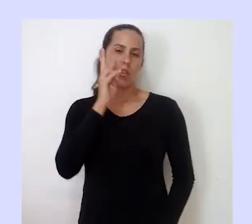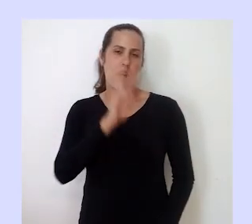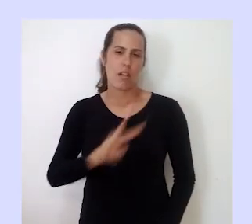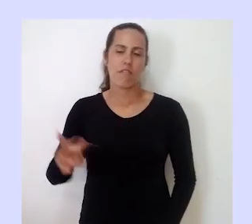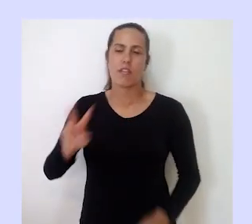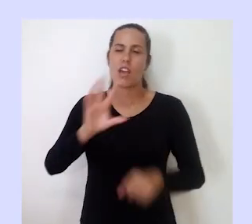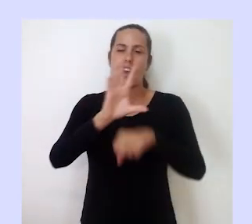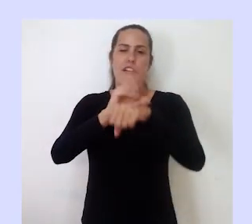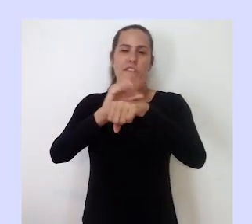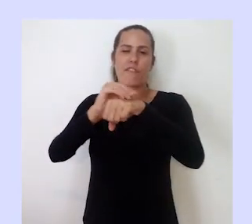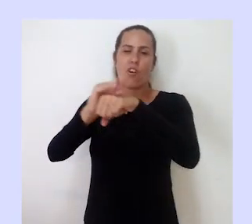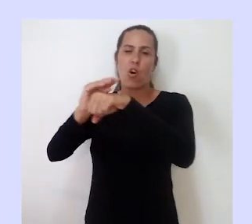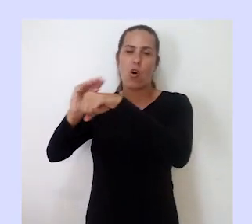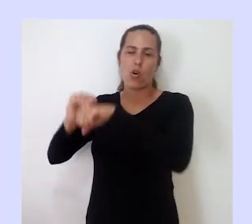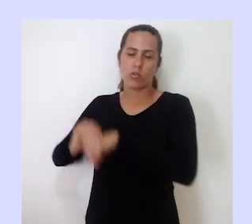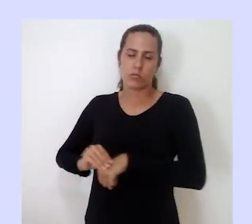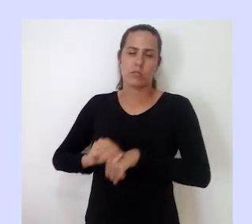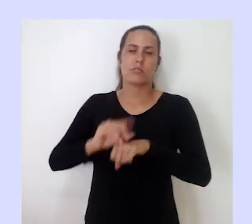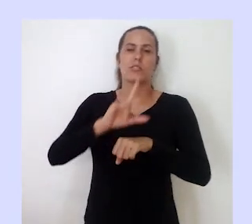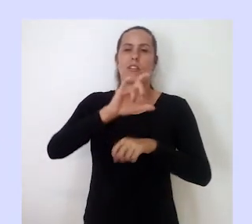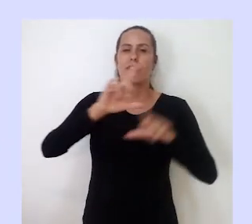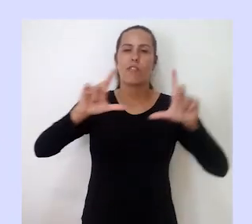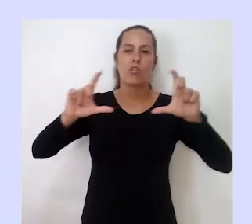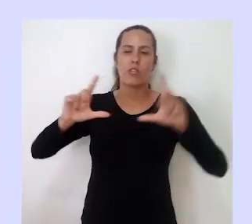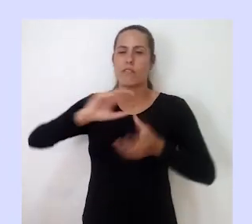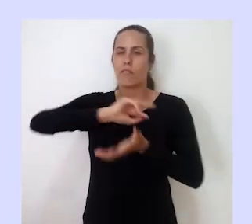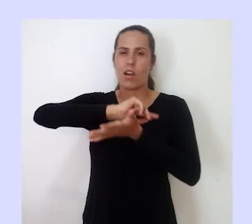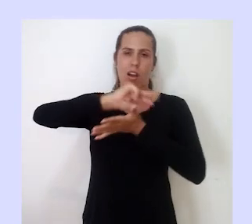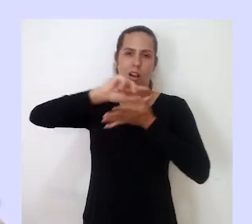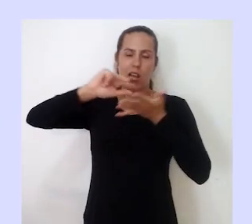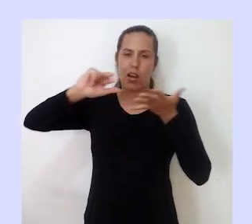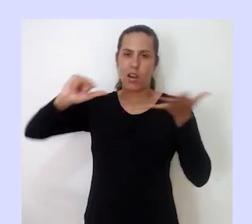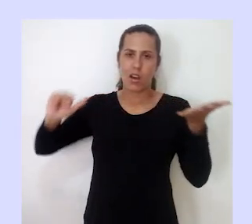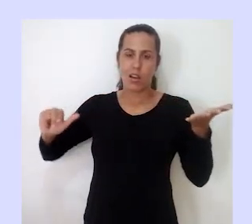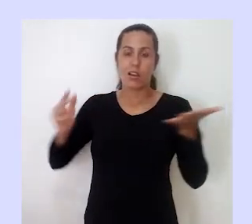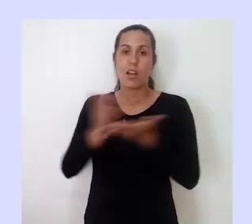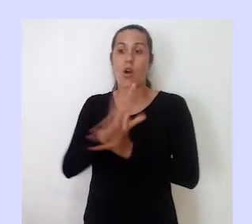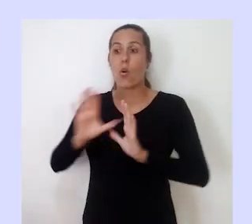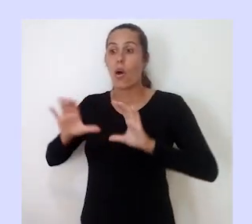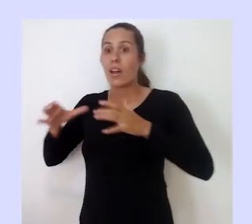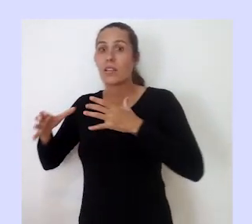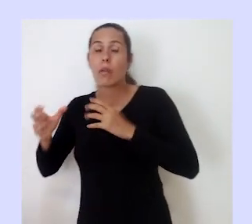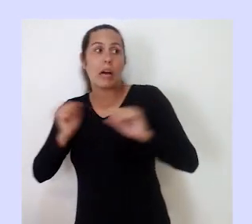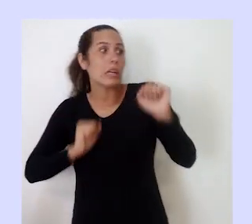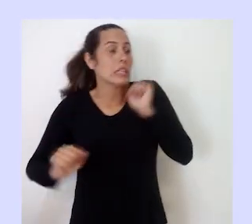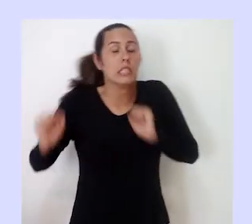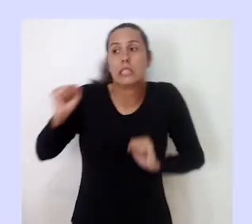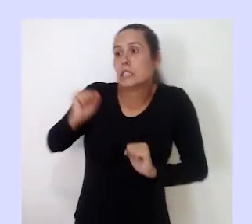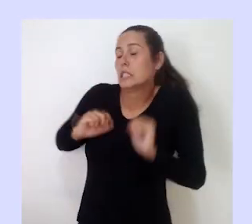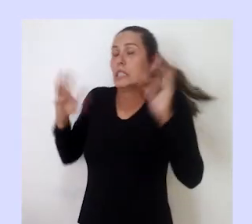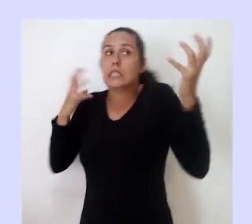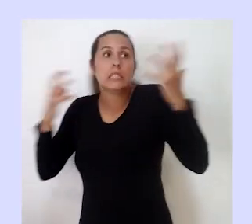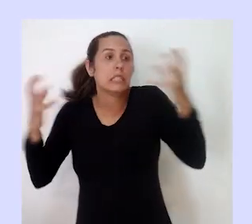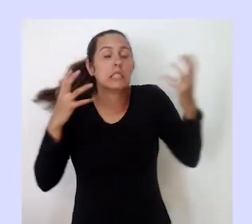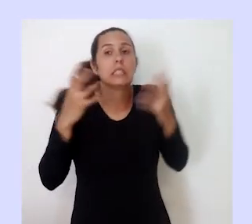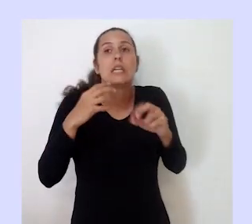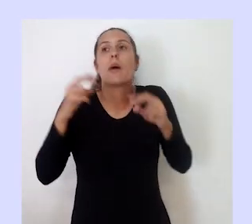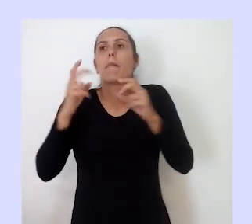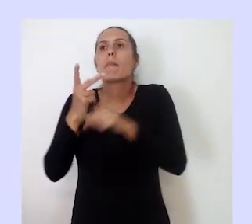fotos chocantes nas redes sociais desses animais em desespero, em busca de um abrigo contra o